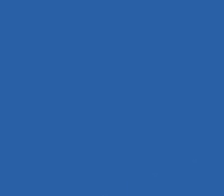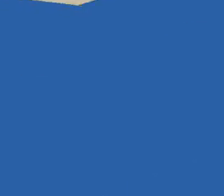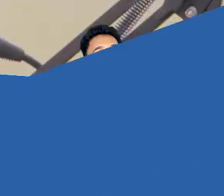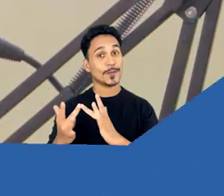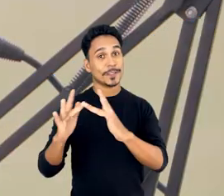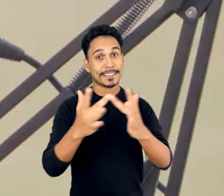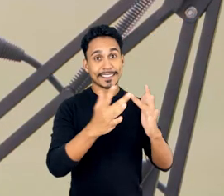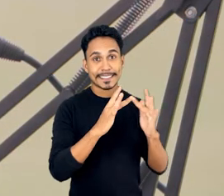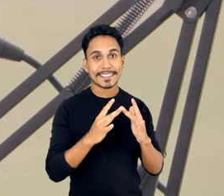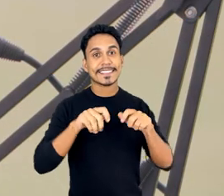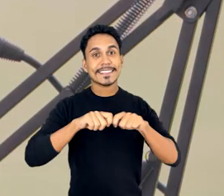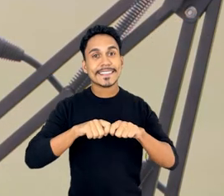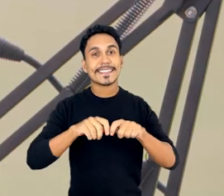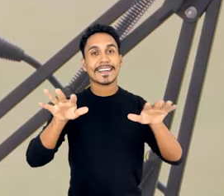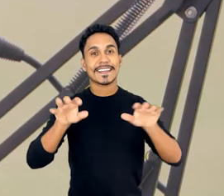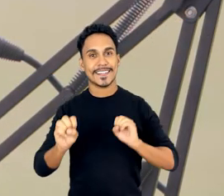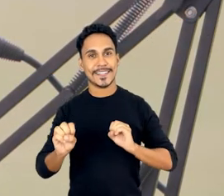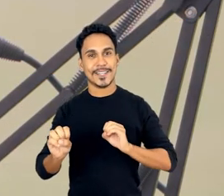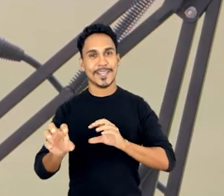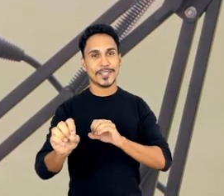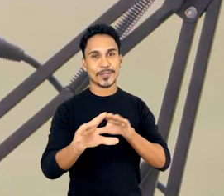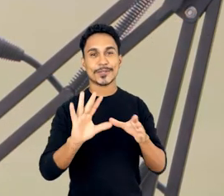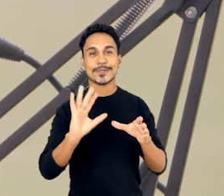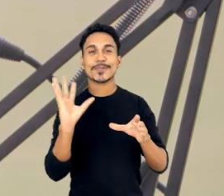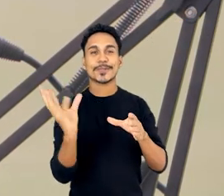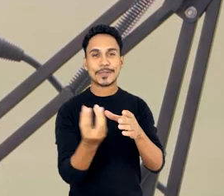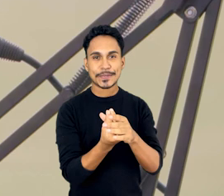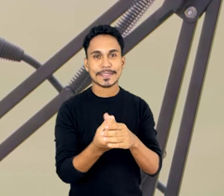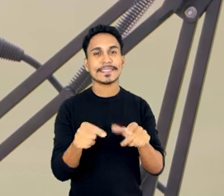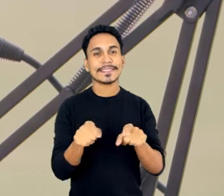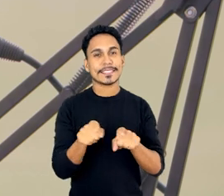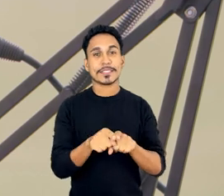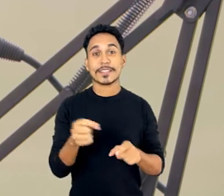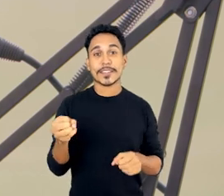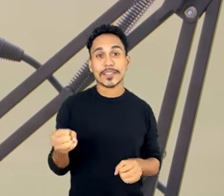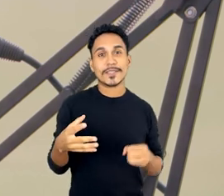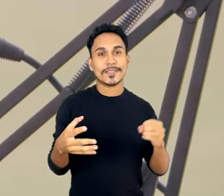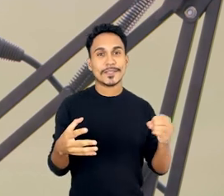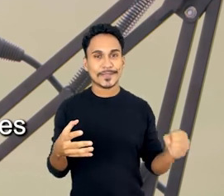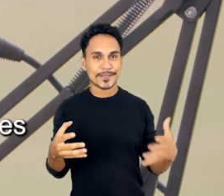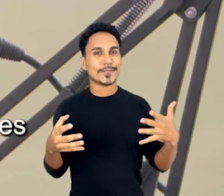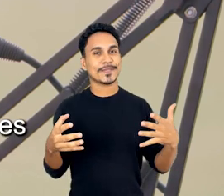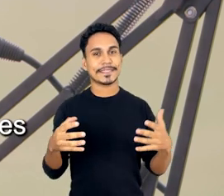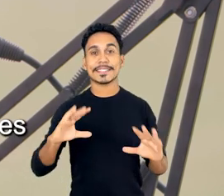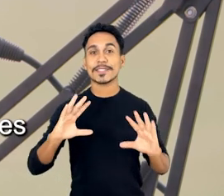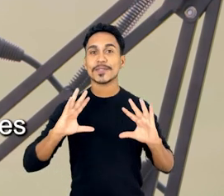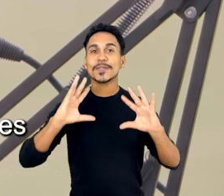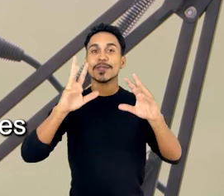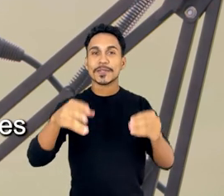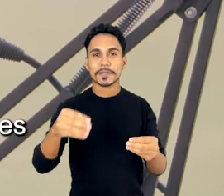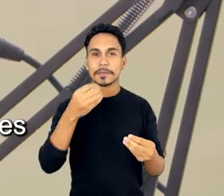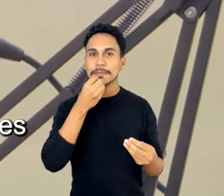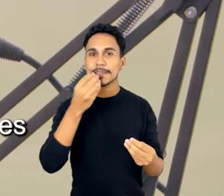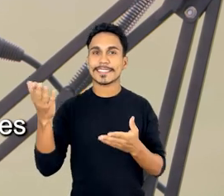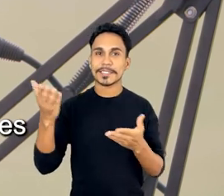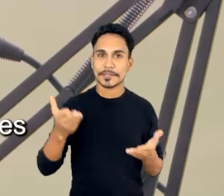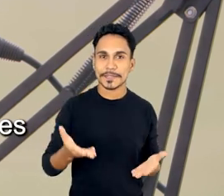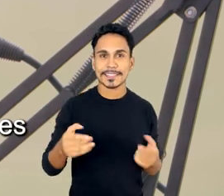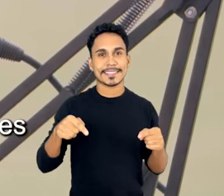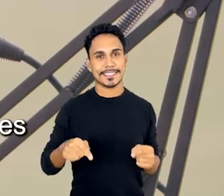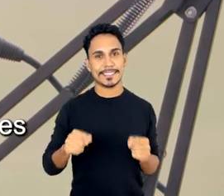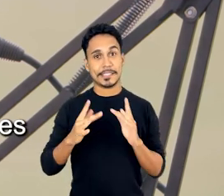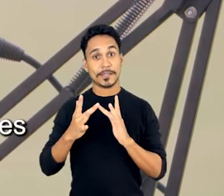conectar para educar incluir e Inovar bem-vindos bem-vindas bem-vindes ao conexões